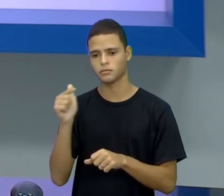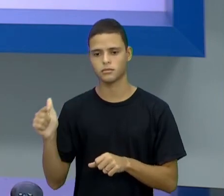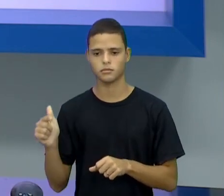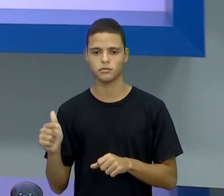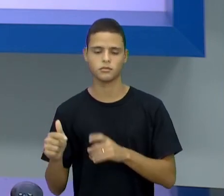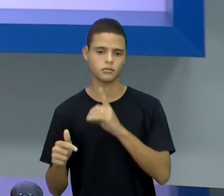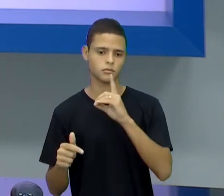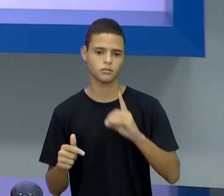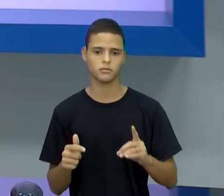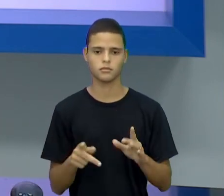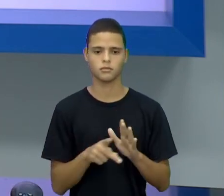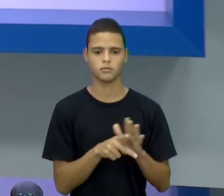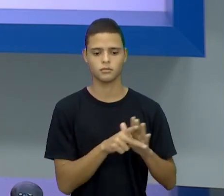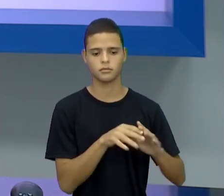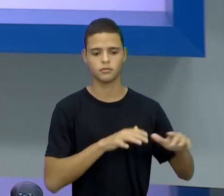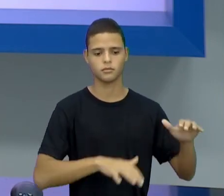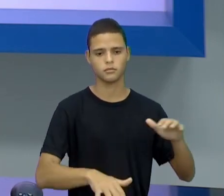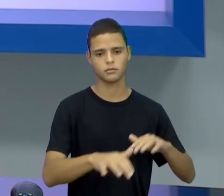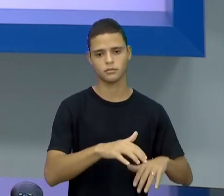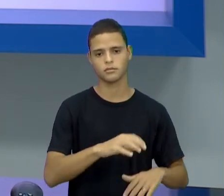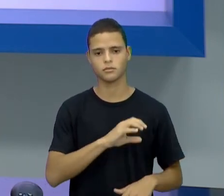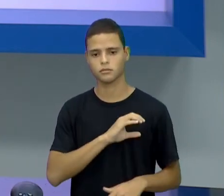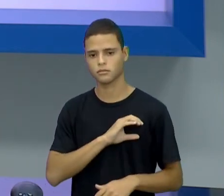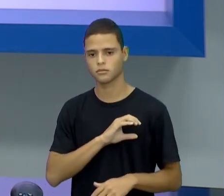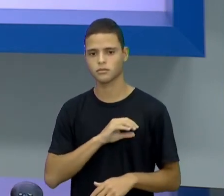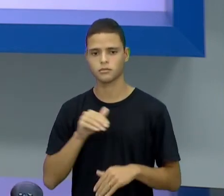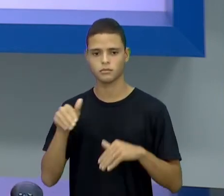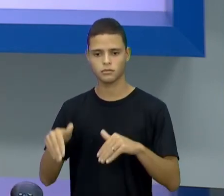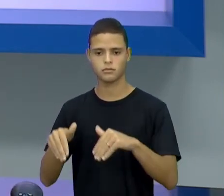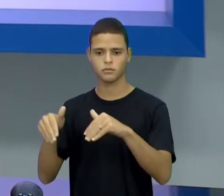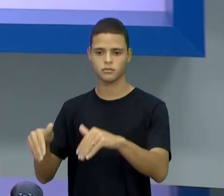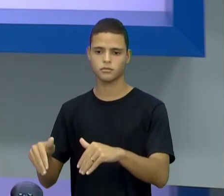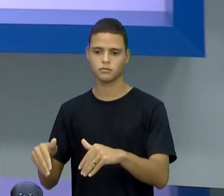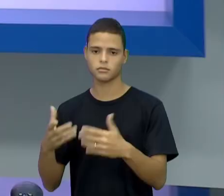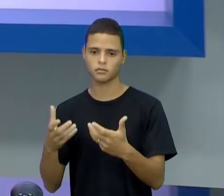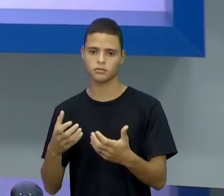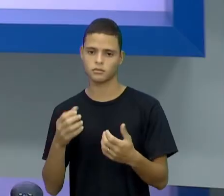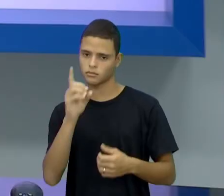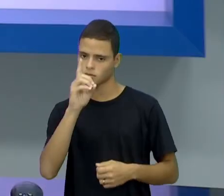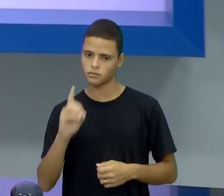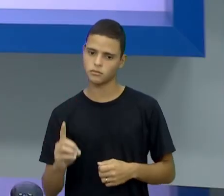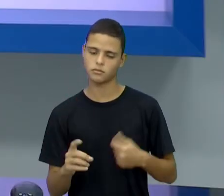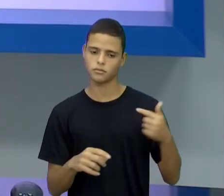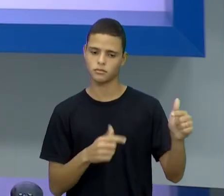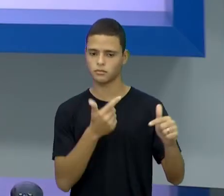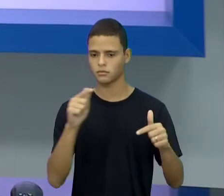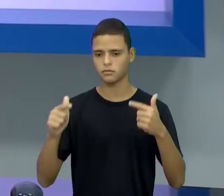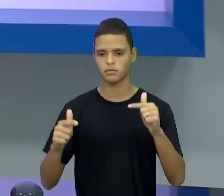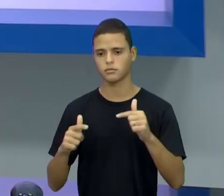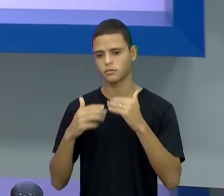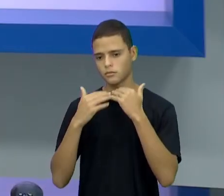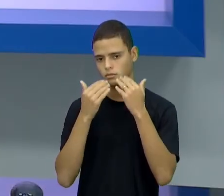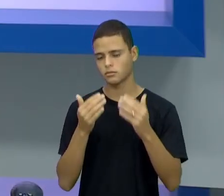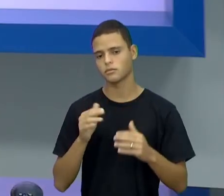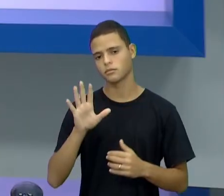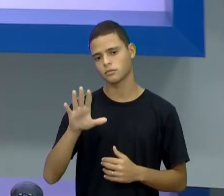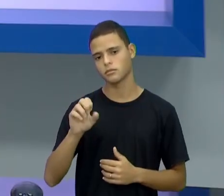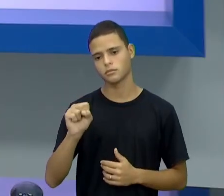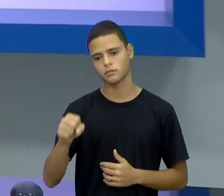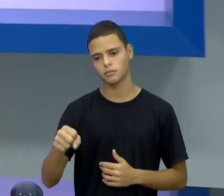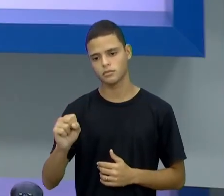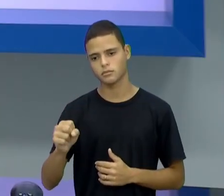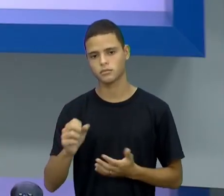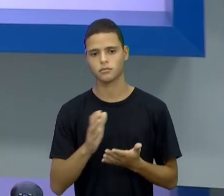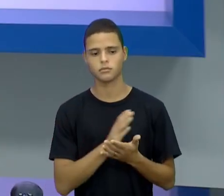territórios da Antártica, né? Chile, né, Austrália quiseram ter direitos aí, outros países, mas sim